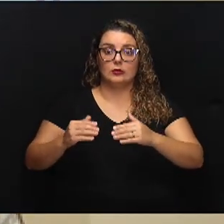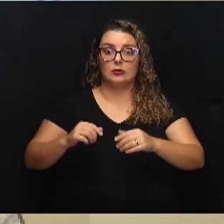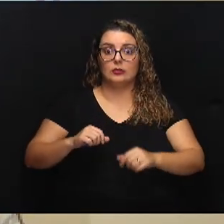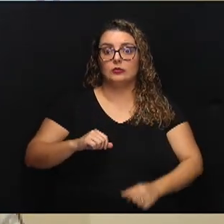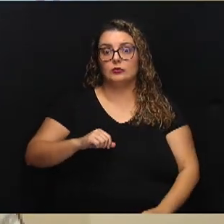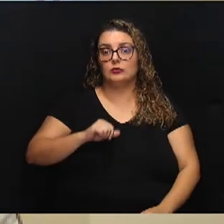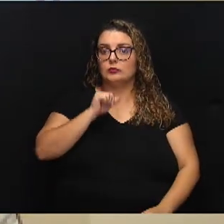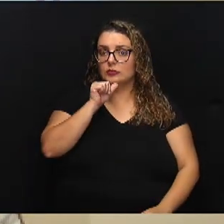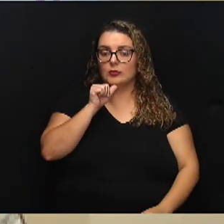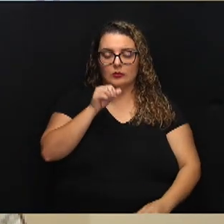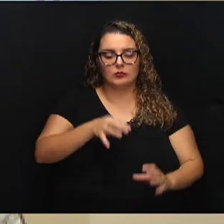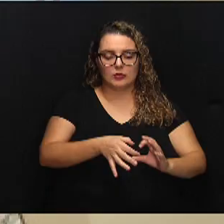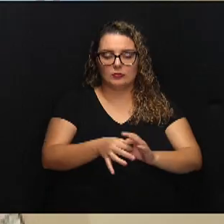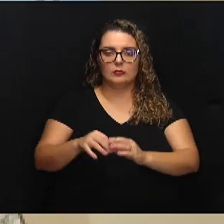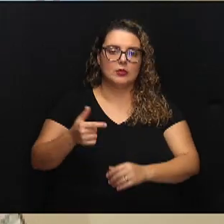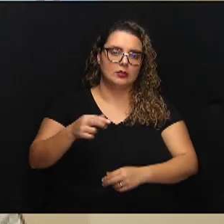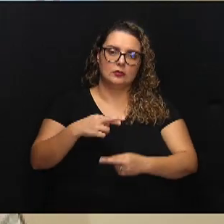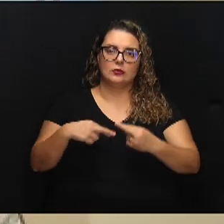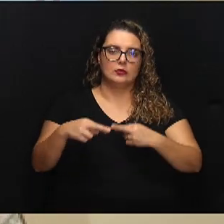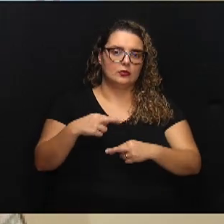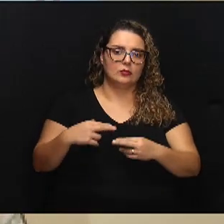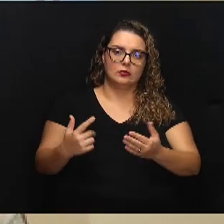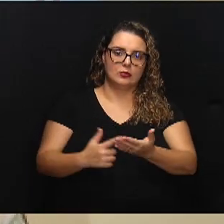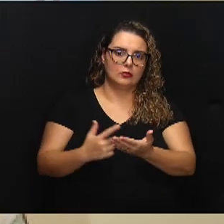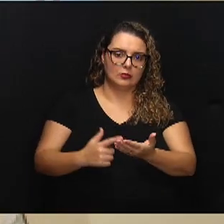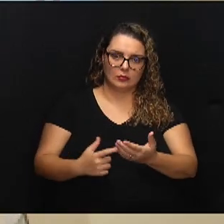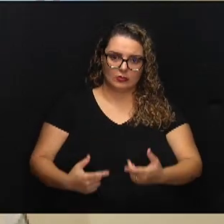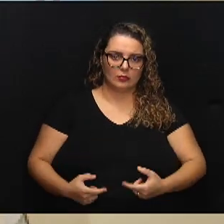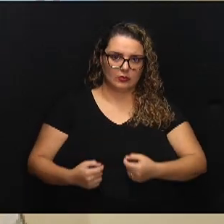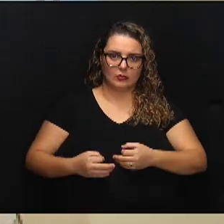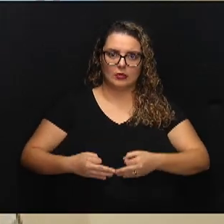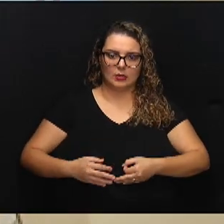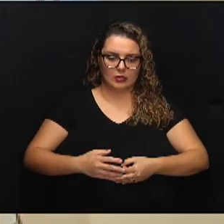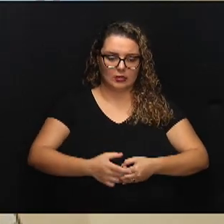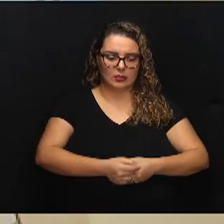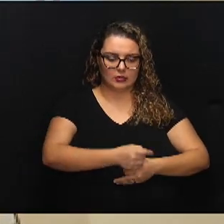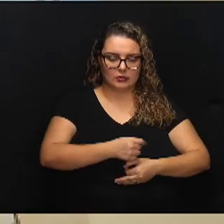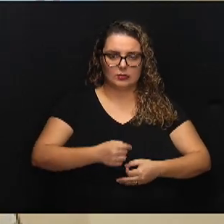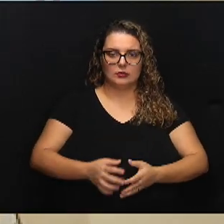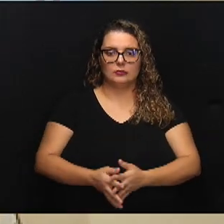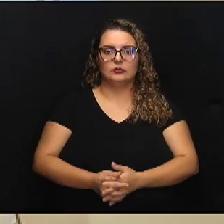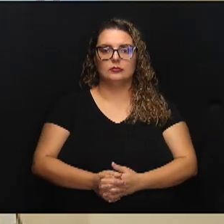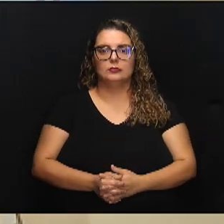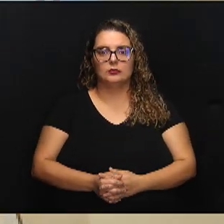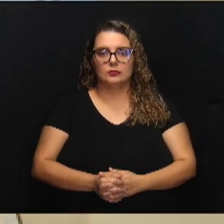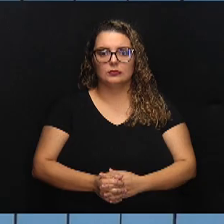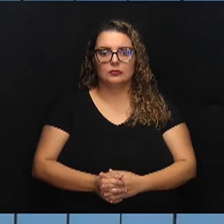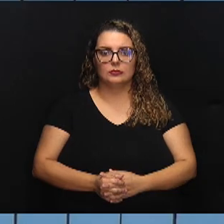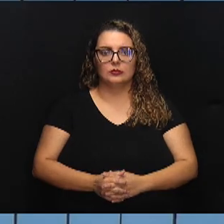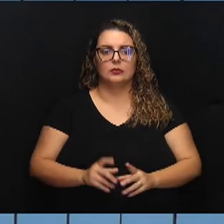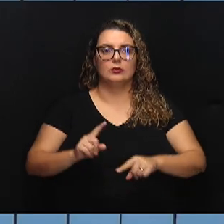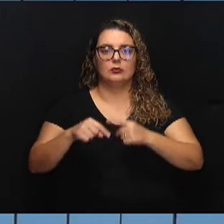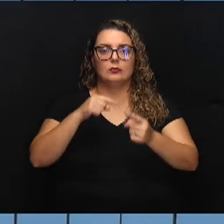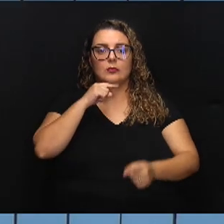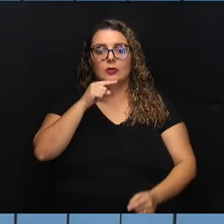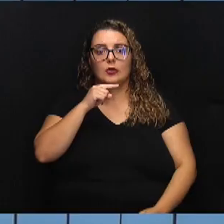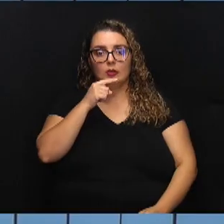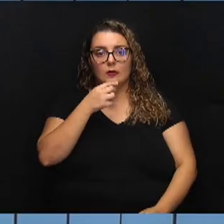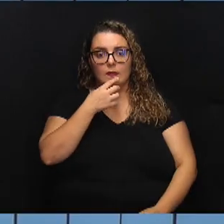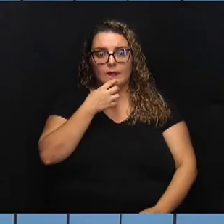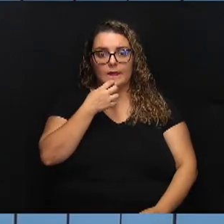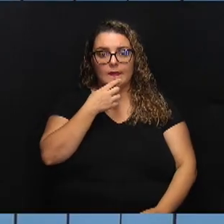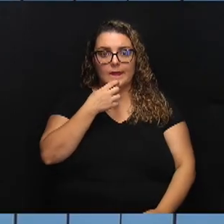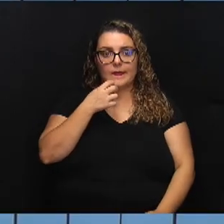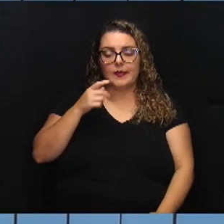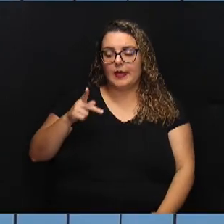menstrual, mas não tem correlação na literatura com o câncer de ovário. Uma outra dúvida também. A